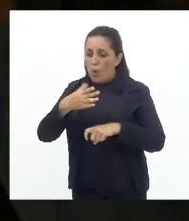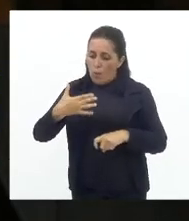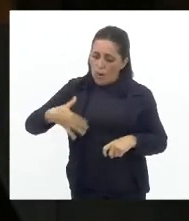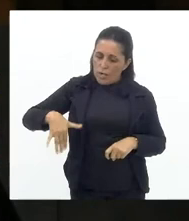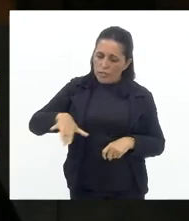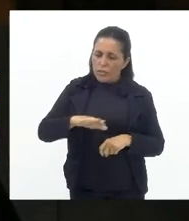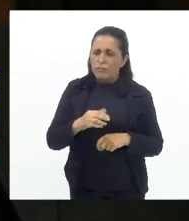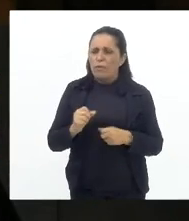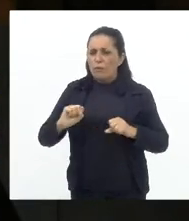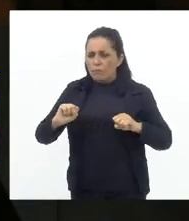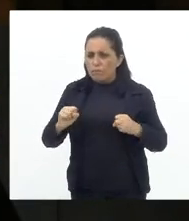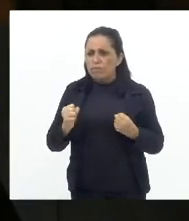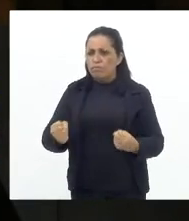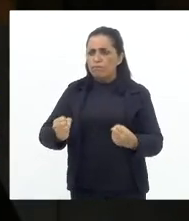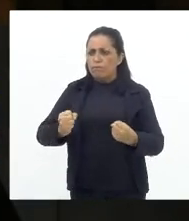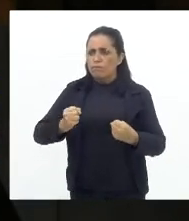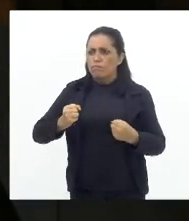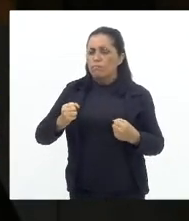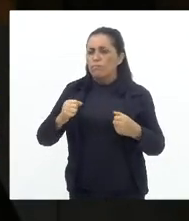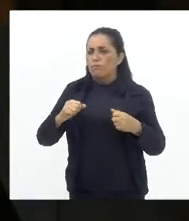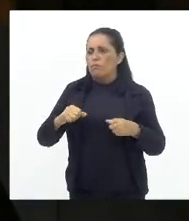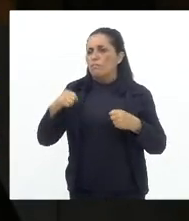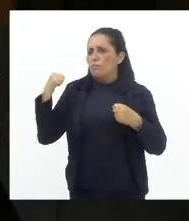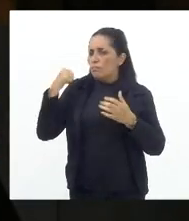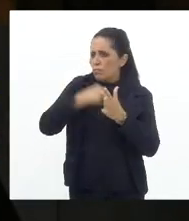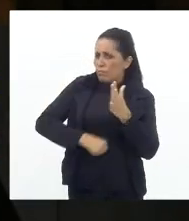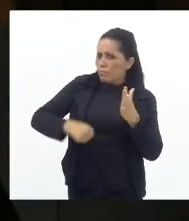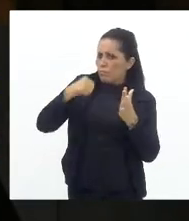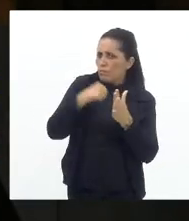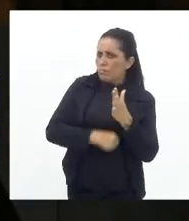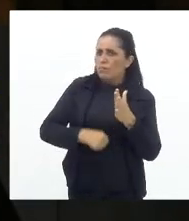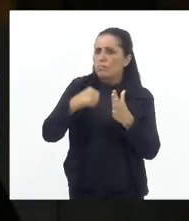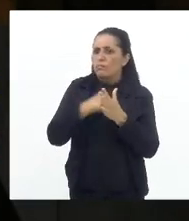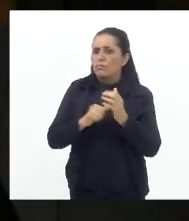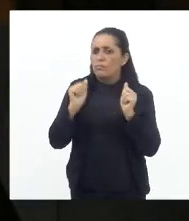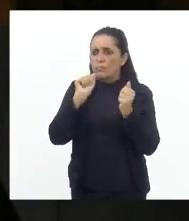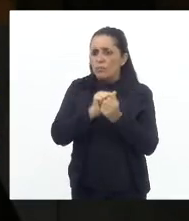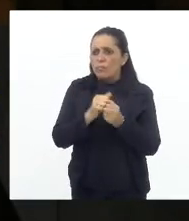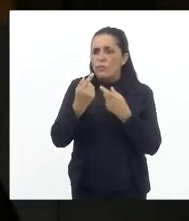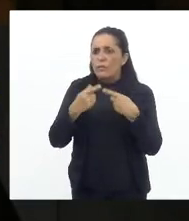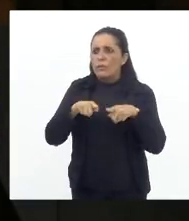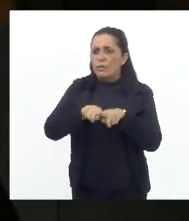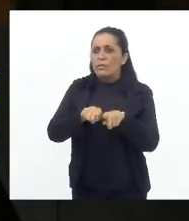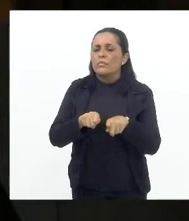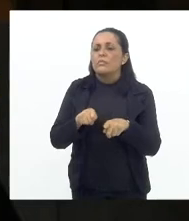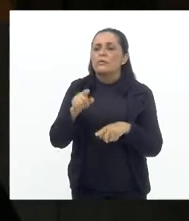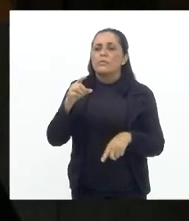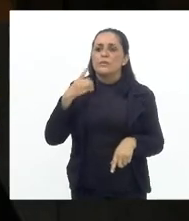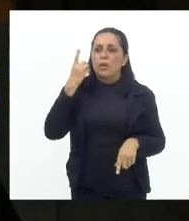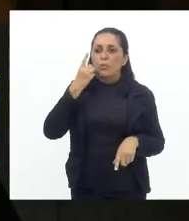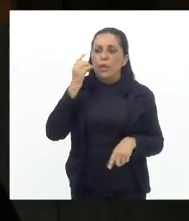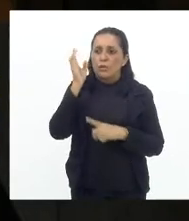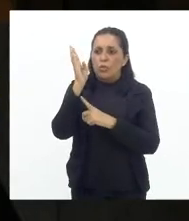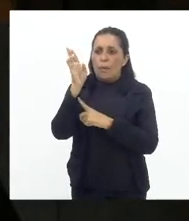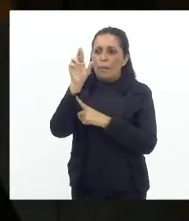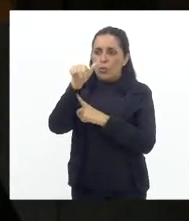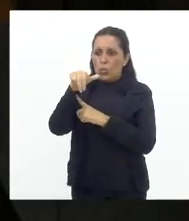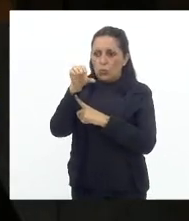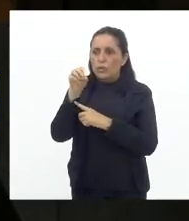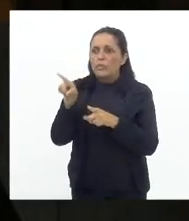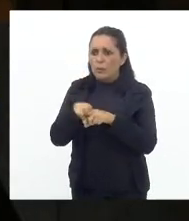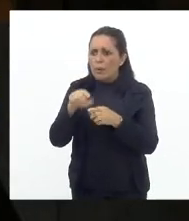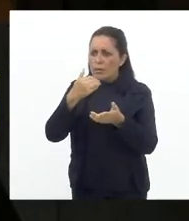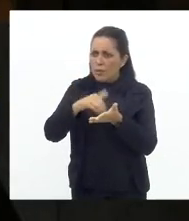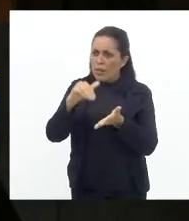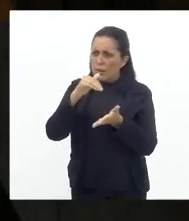gente vai se empenhar para envolver Assembleia Legislativa nesse nessa parceria do deputado Bruno dauaire aqui presente quando foi